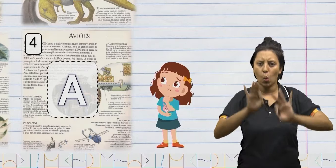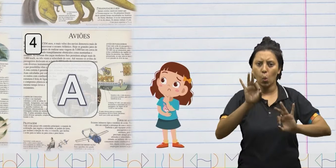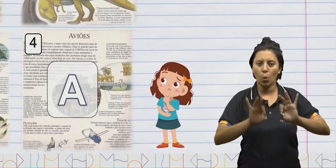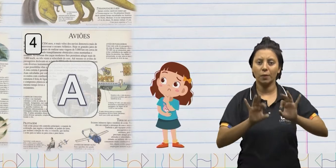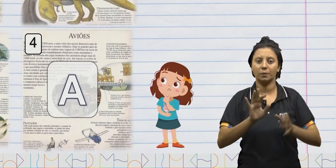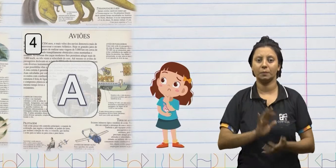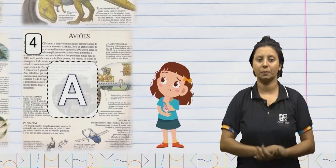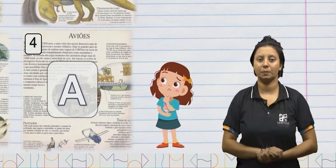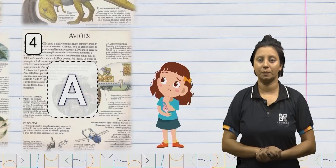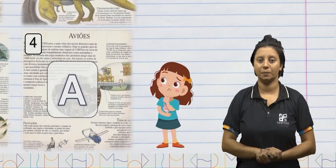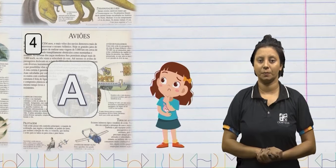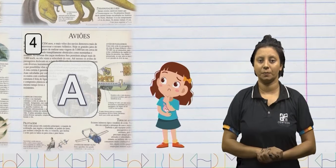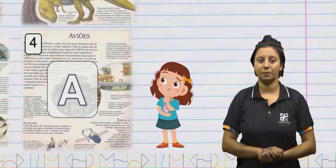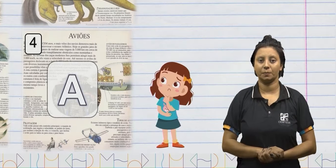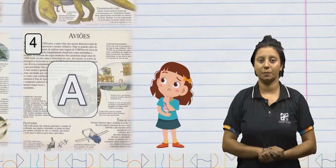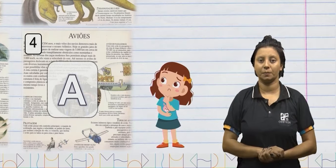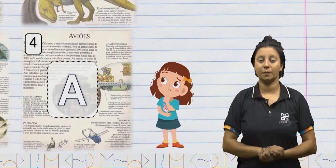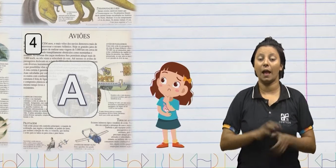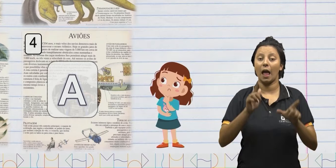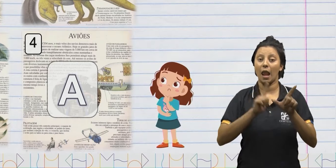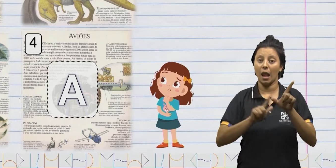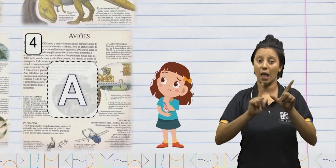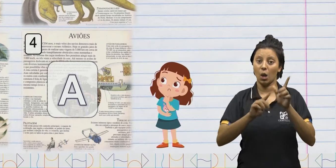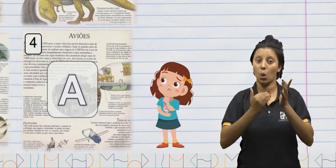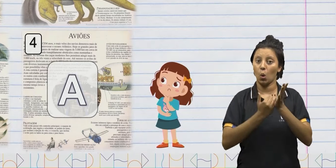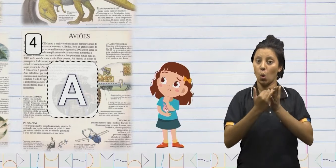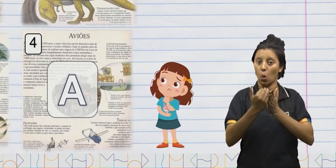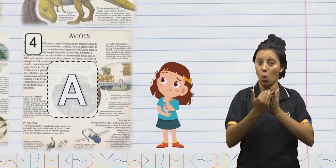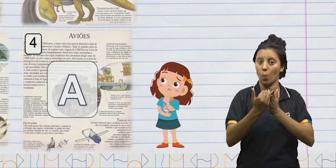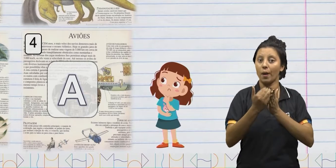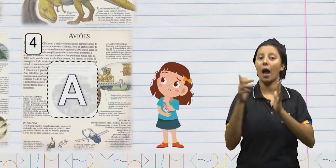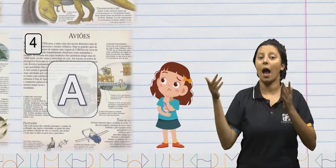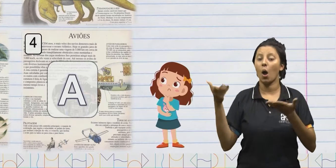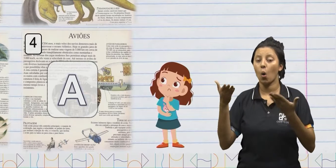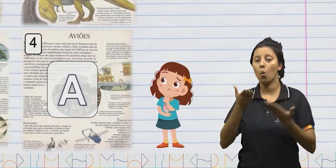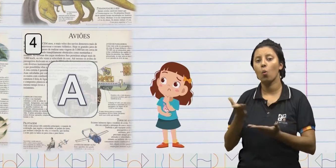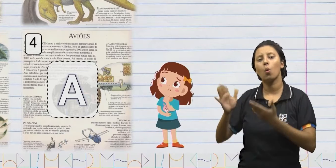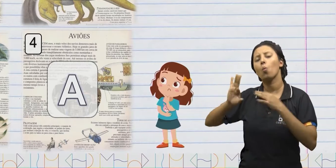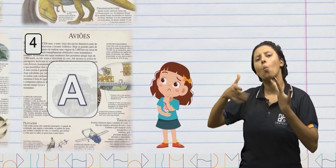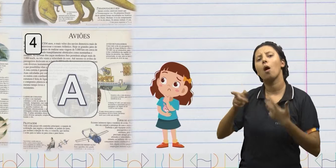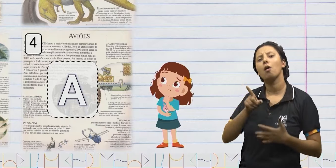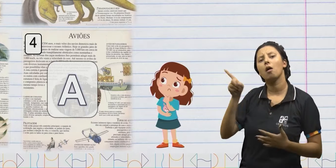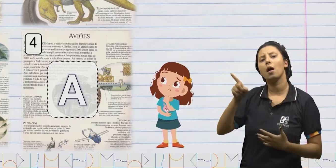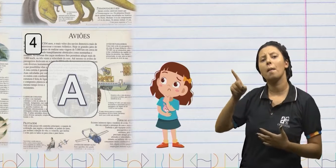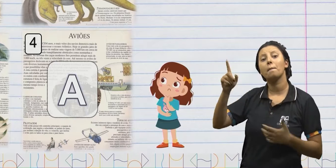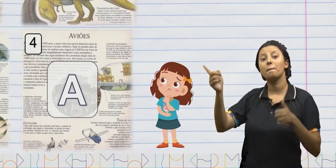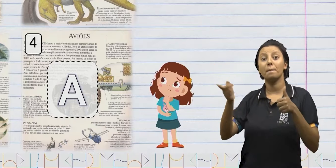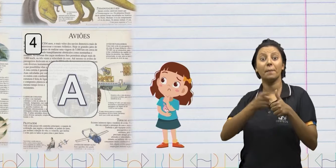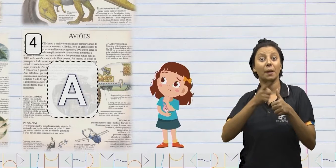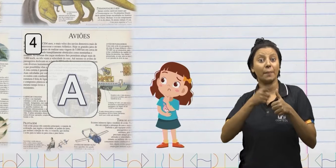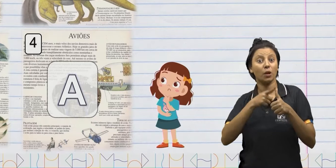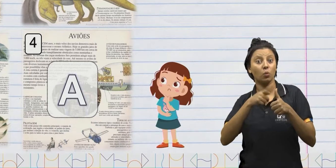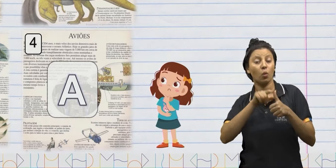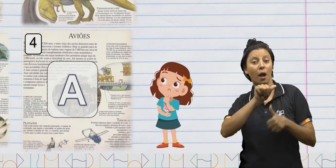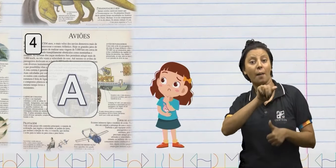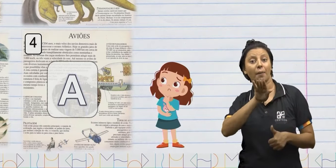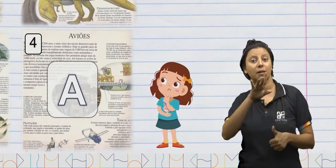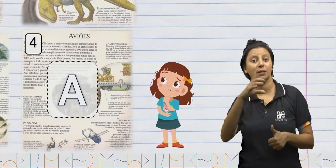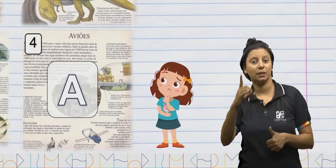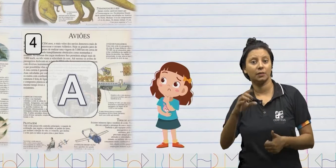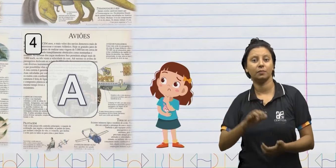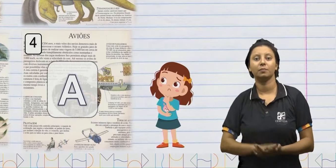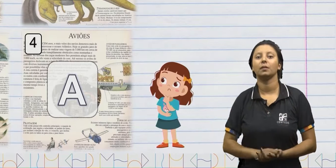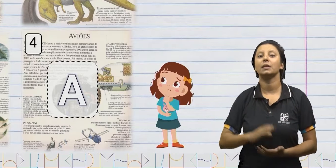alfabética? Das letras iniciais que acabamos de destacar, qual delas vem primeiro no alfabeto? Nós temos